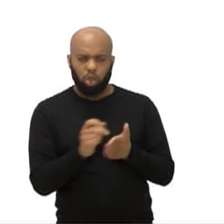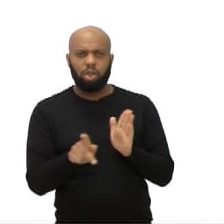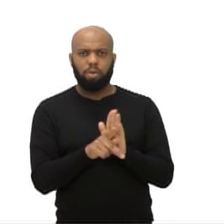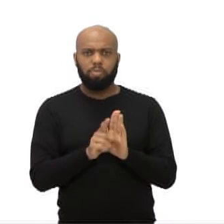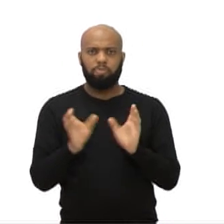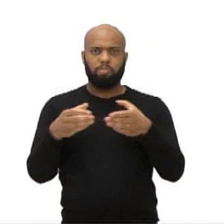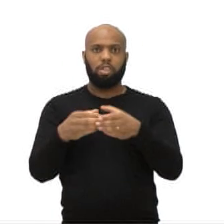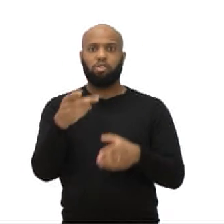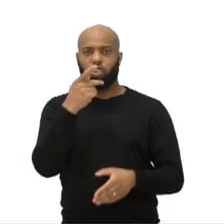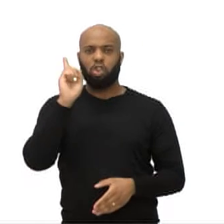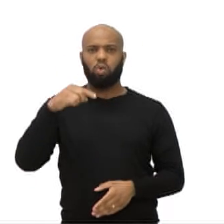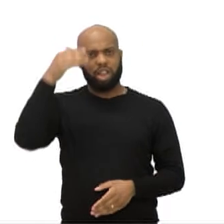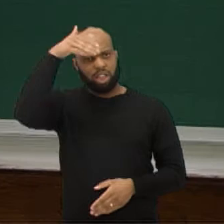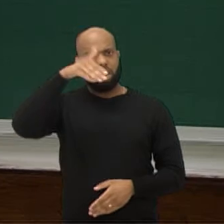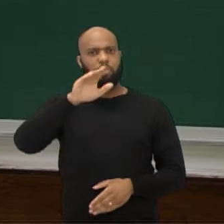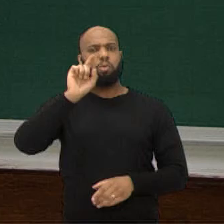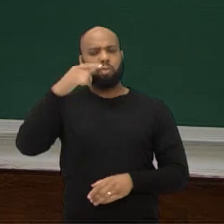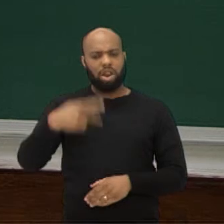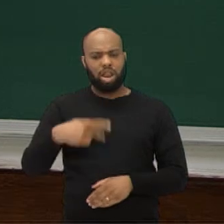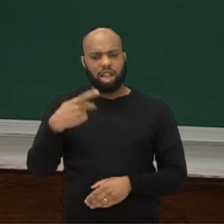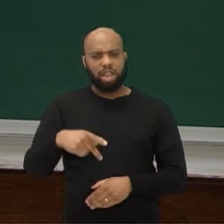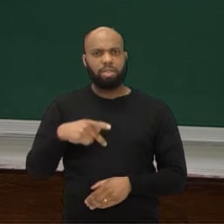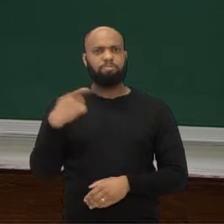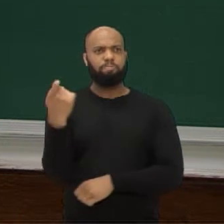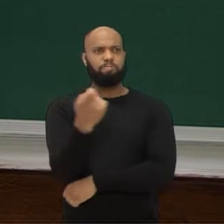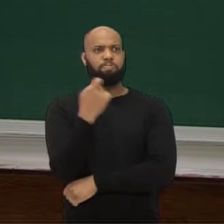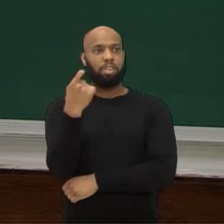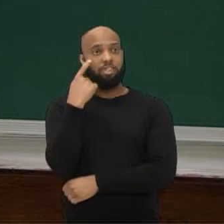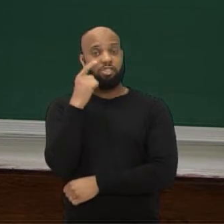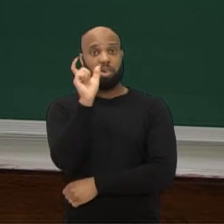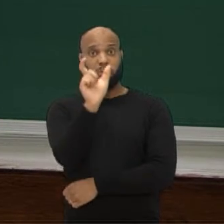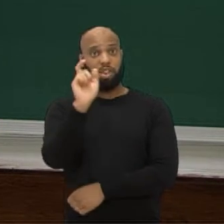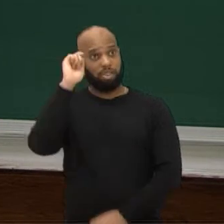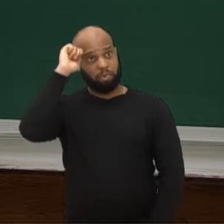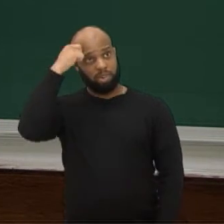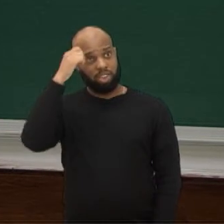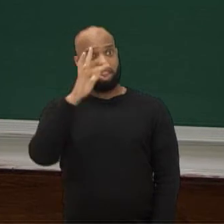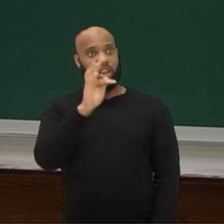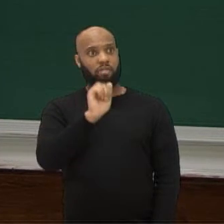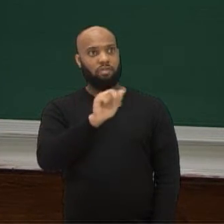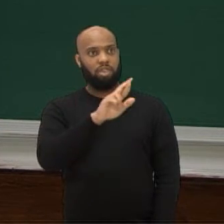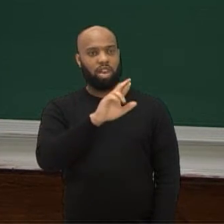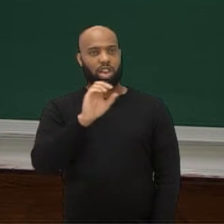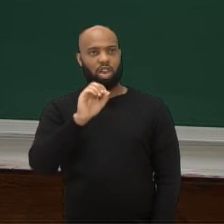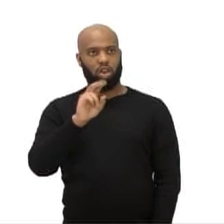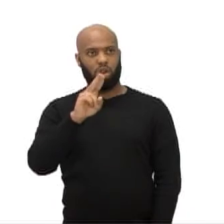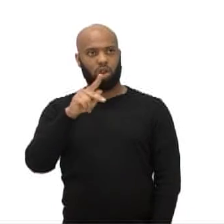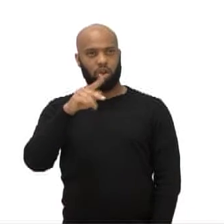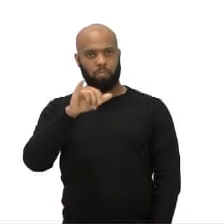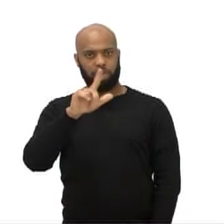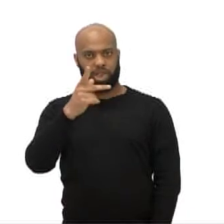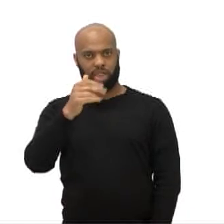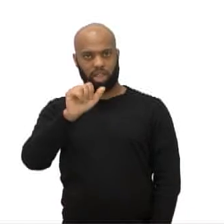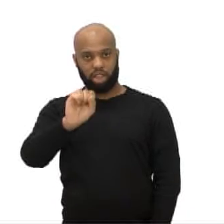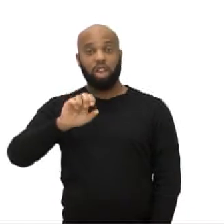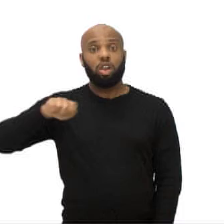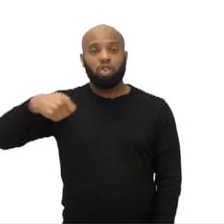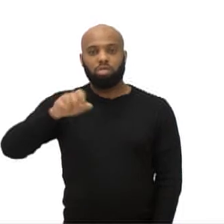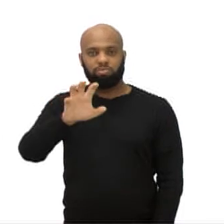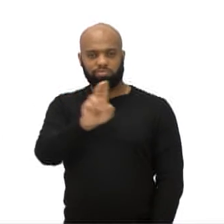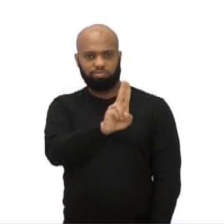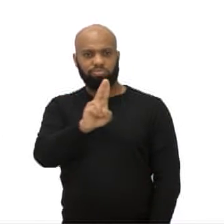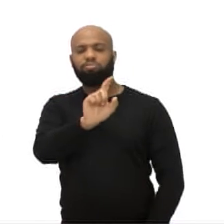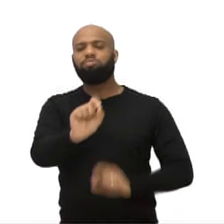República Rio-Grandense. Observe esse nome que está em negrito aqui, ó, Farroupilhas. Sobre esse nome,